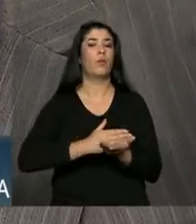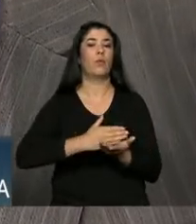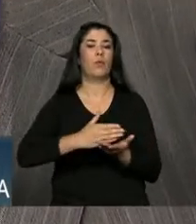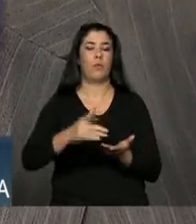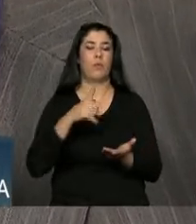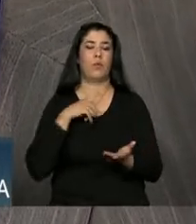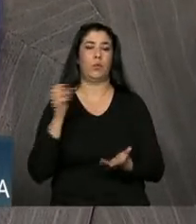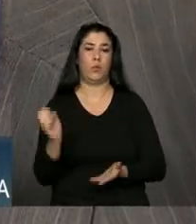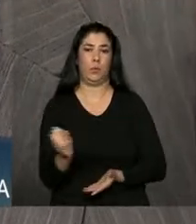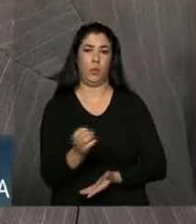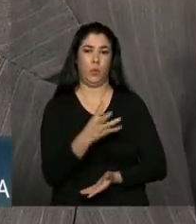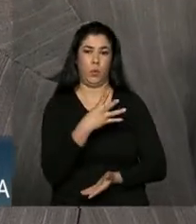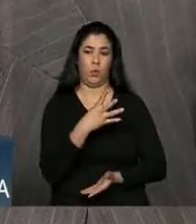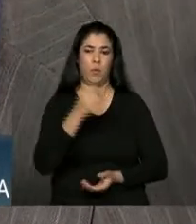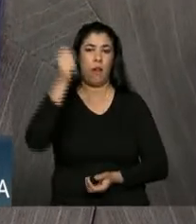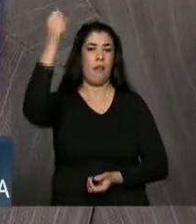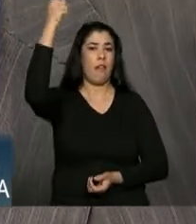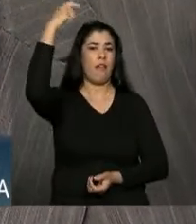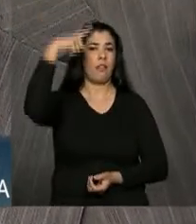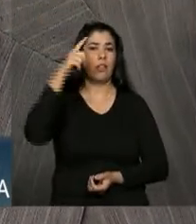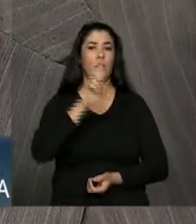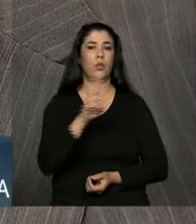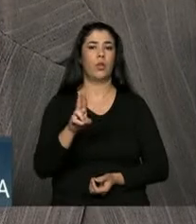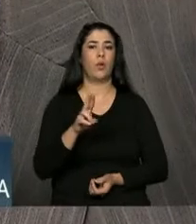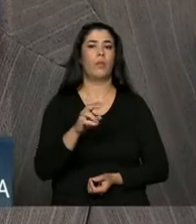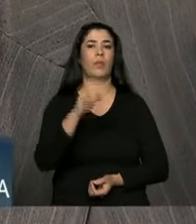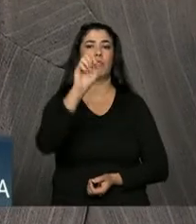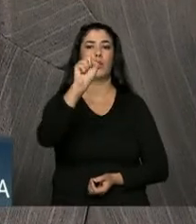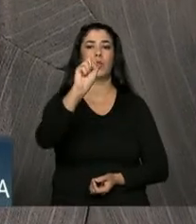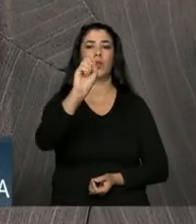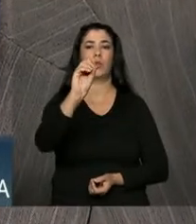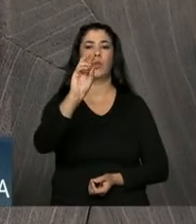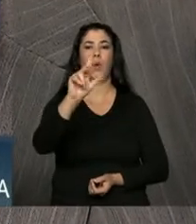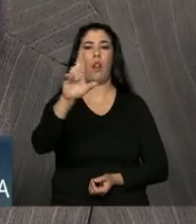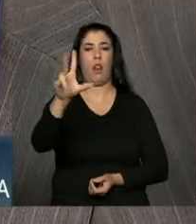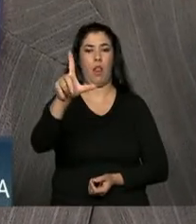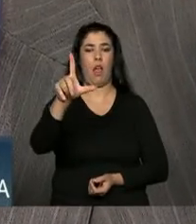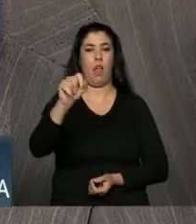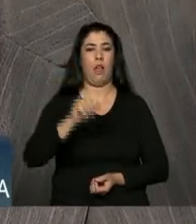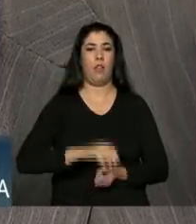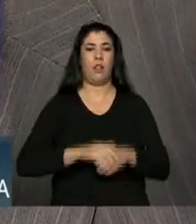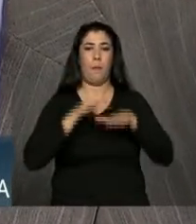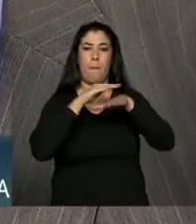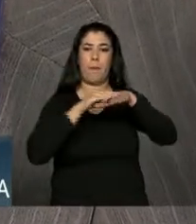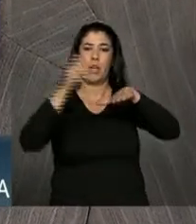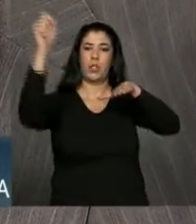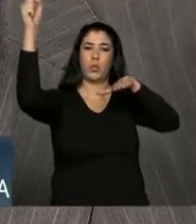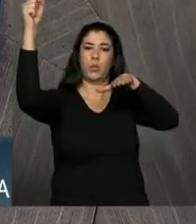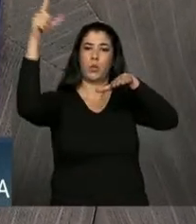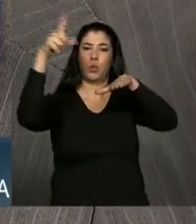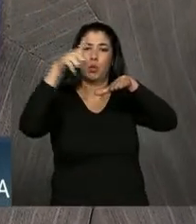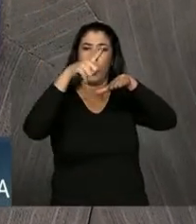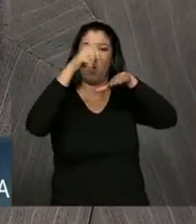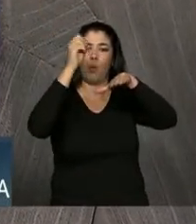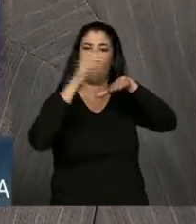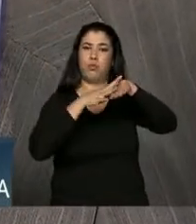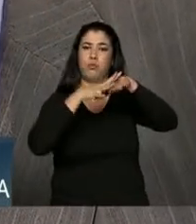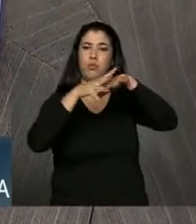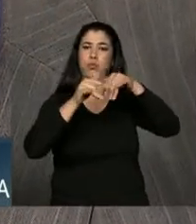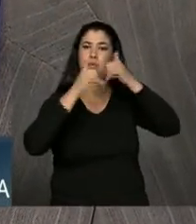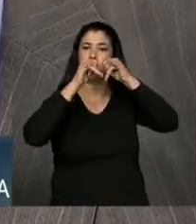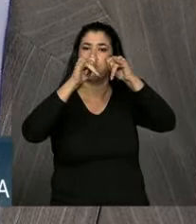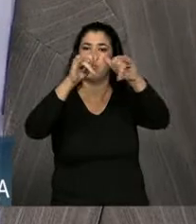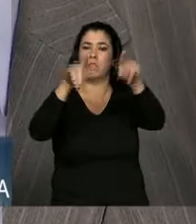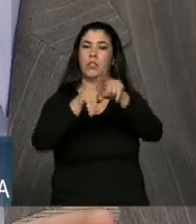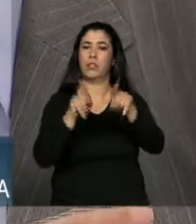ou a solar fotovoltaica nós esperamos Que nestes próximos quatro anos a